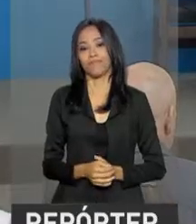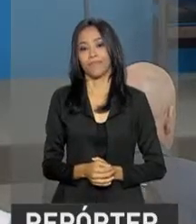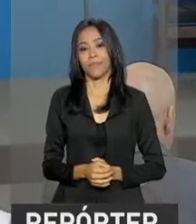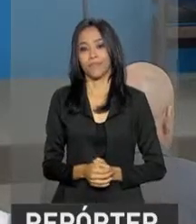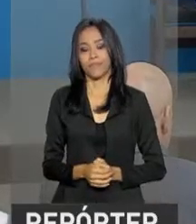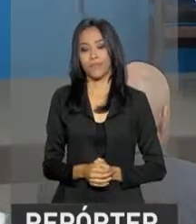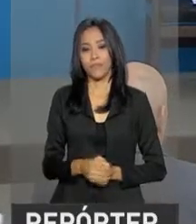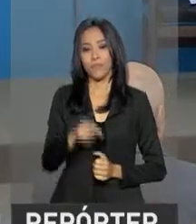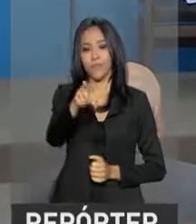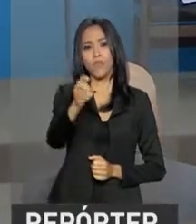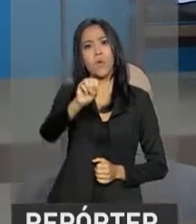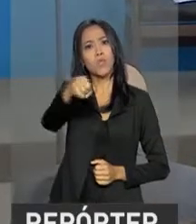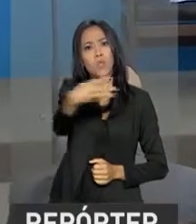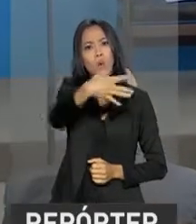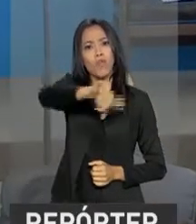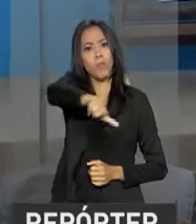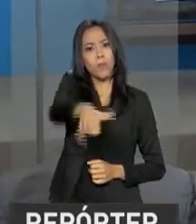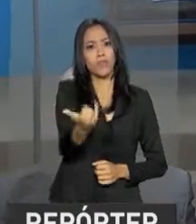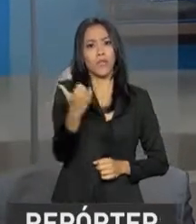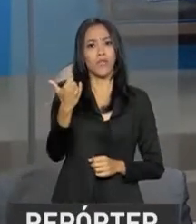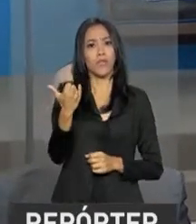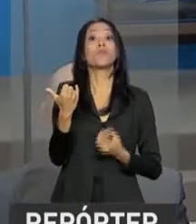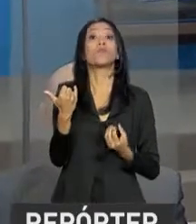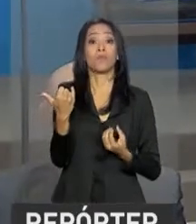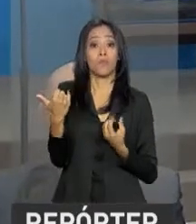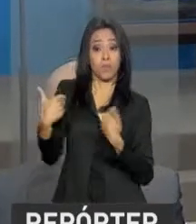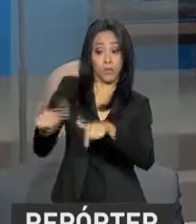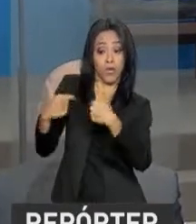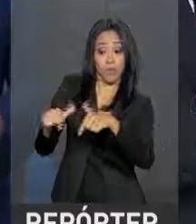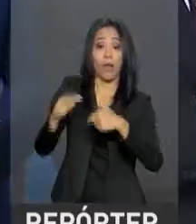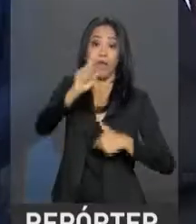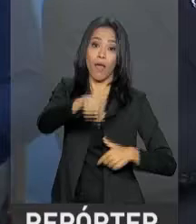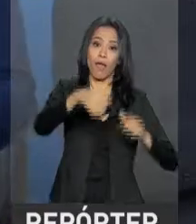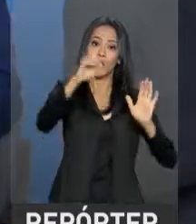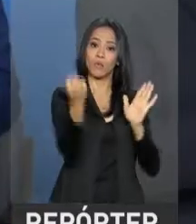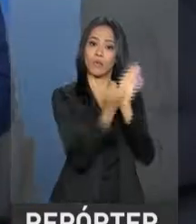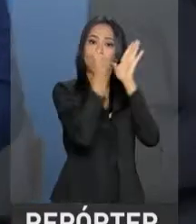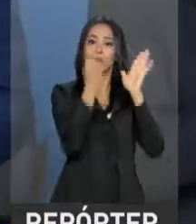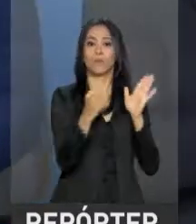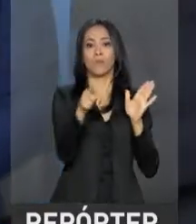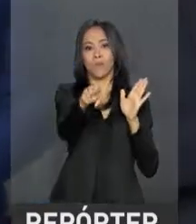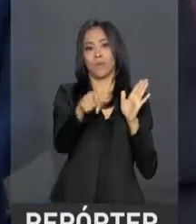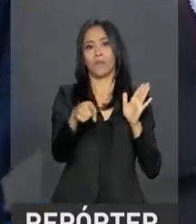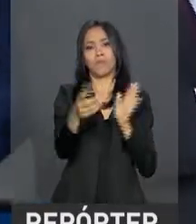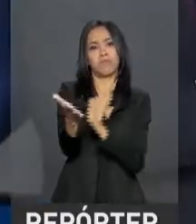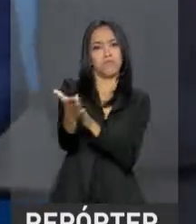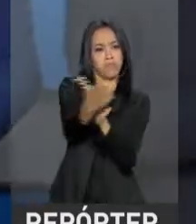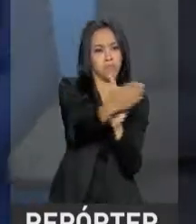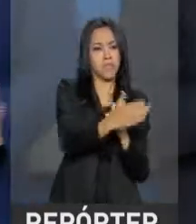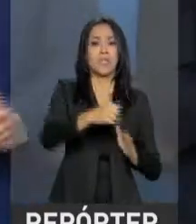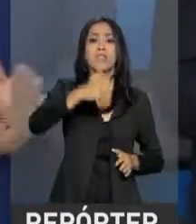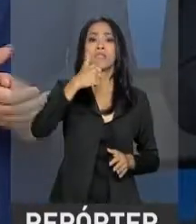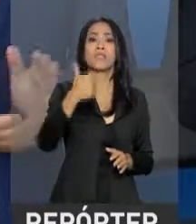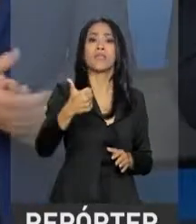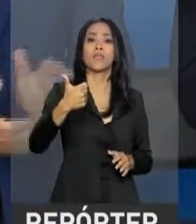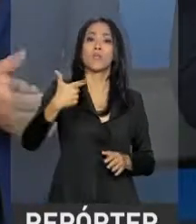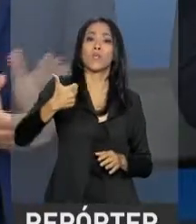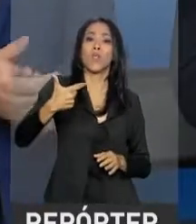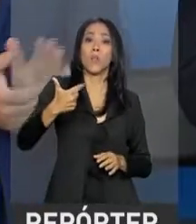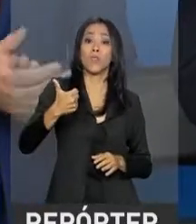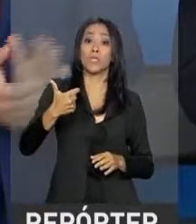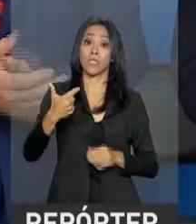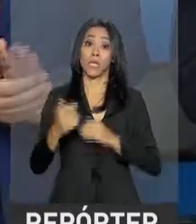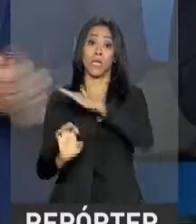uma nova chance pelo trabalho é o que propõe o selo resgata ao reconhecer 112 empresas e instituições